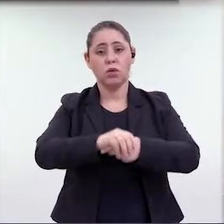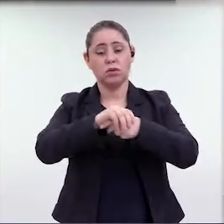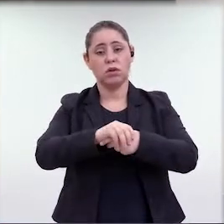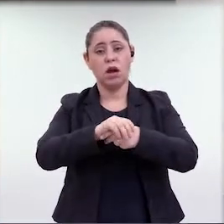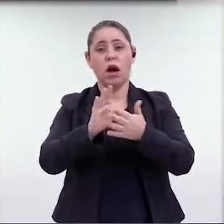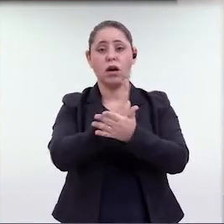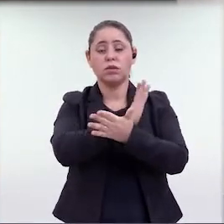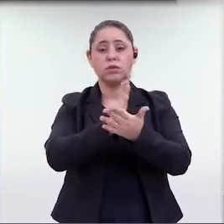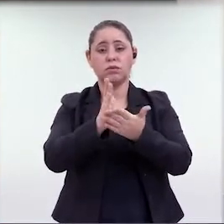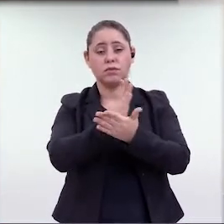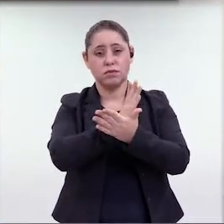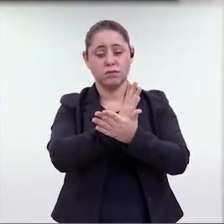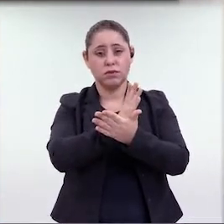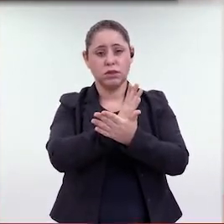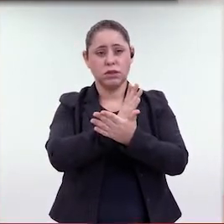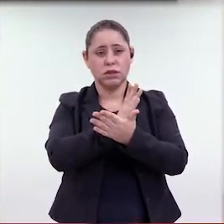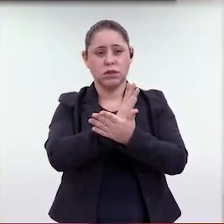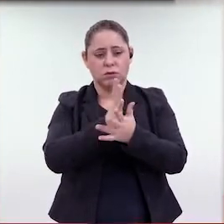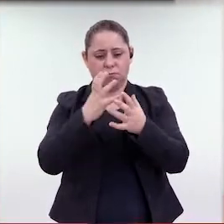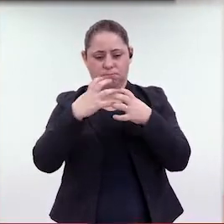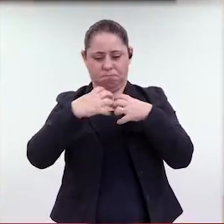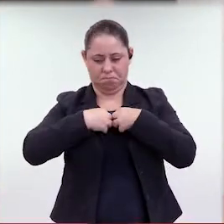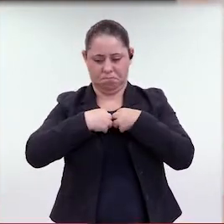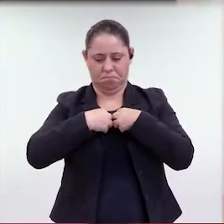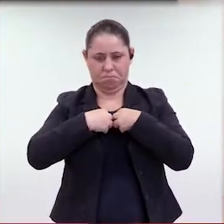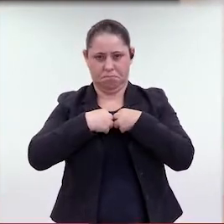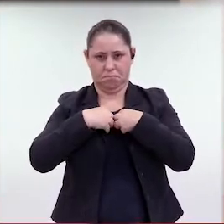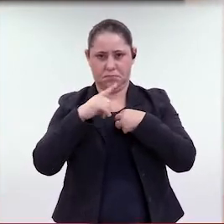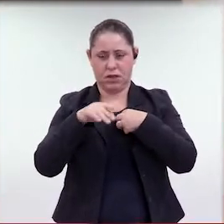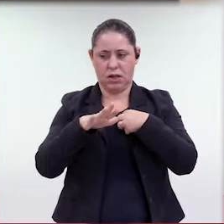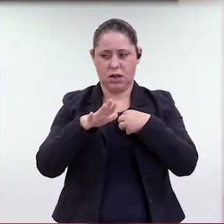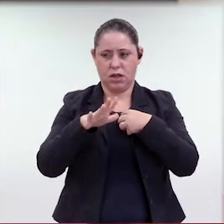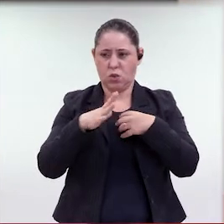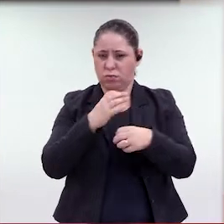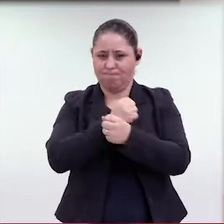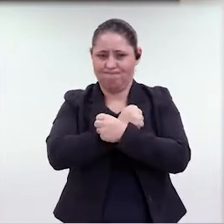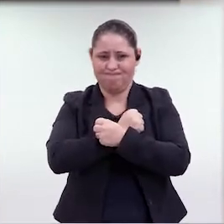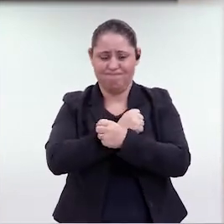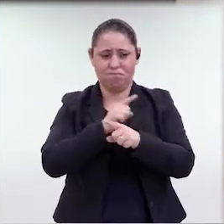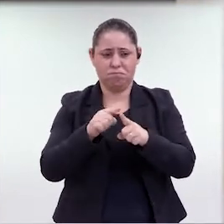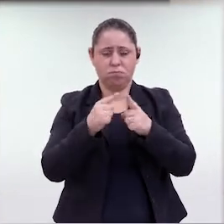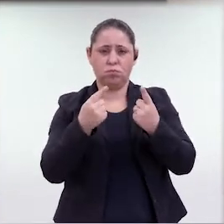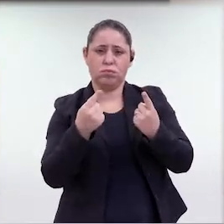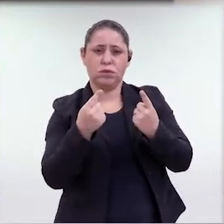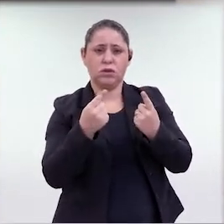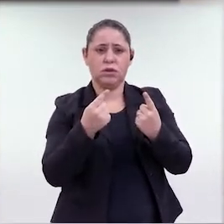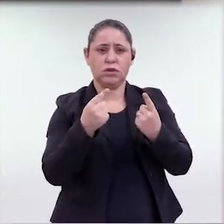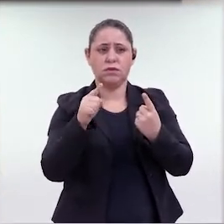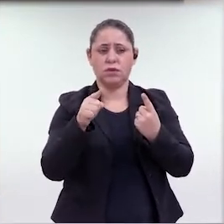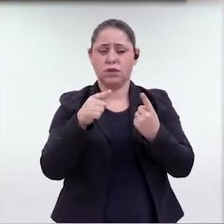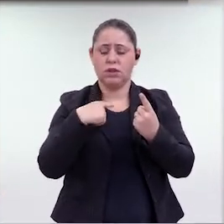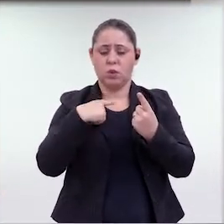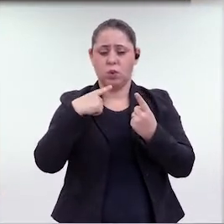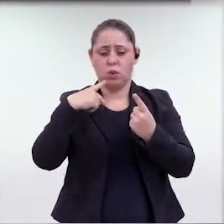de você, às vezes, se fechar, né? Você muito querendo ali abraçar também, mas você se